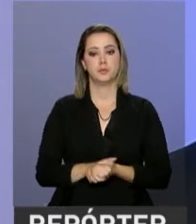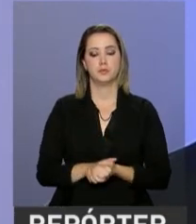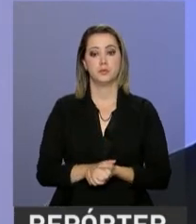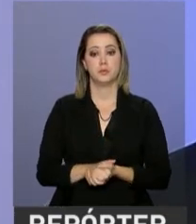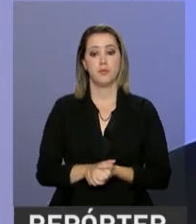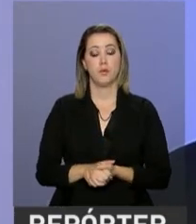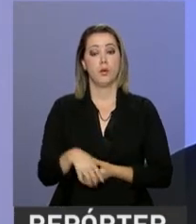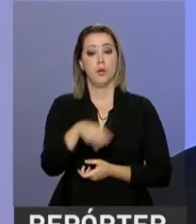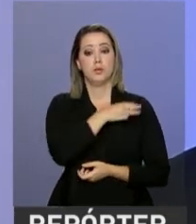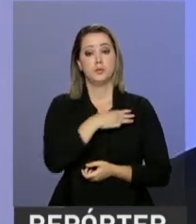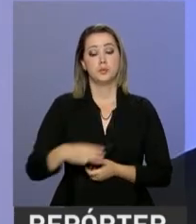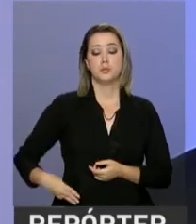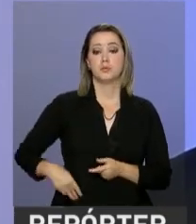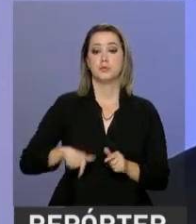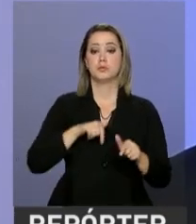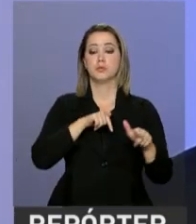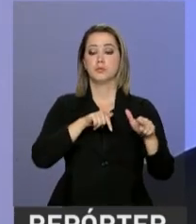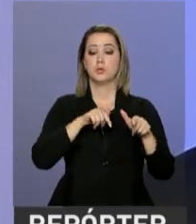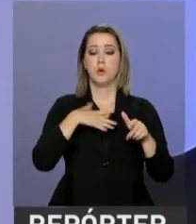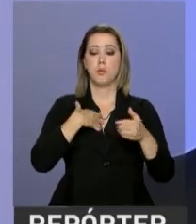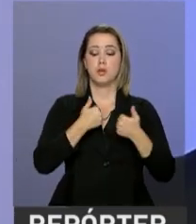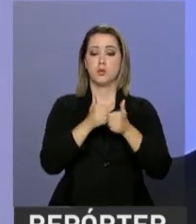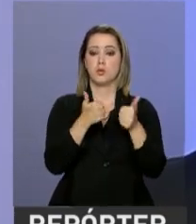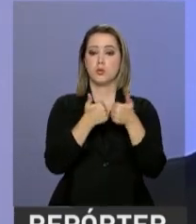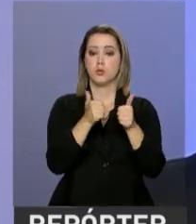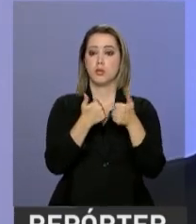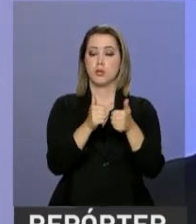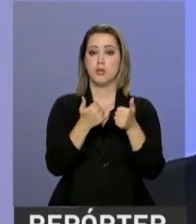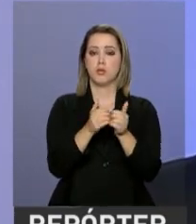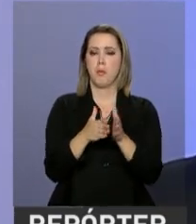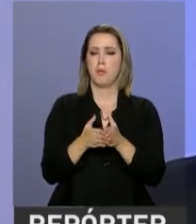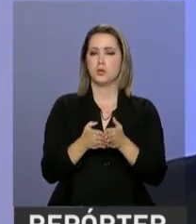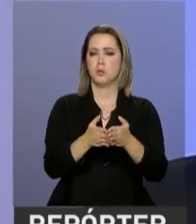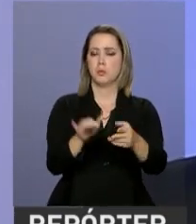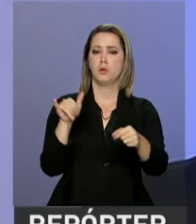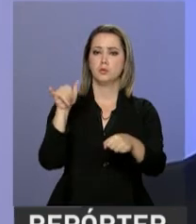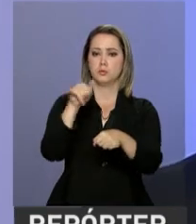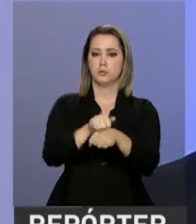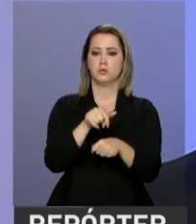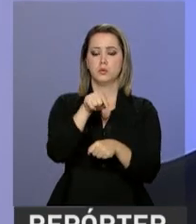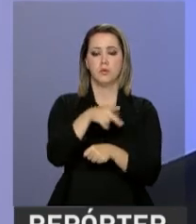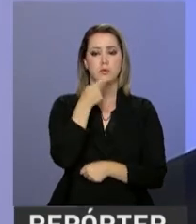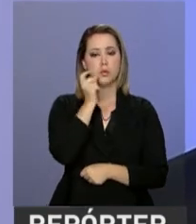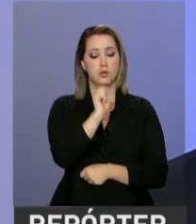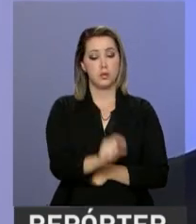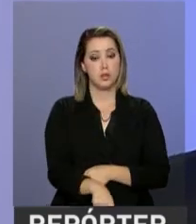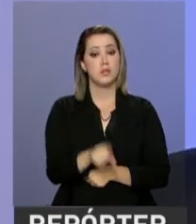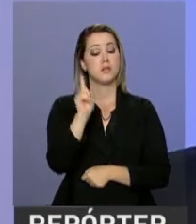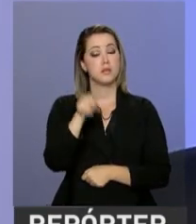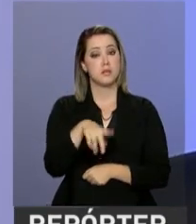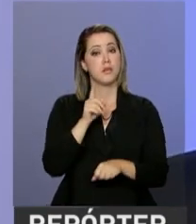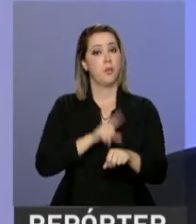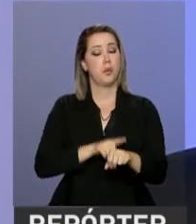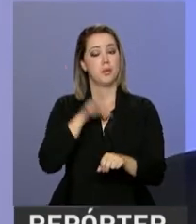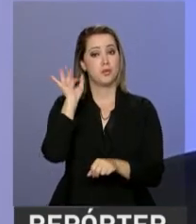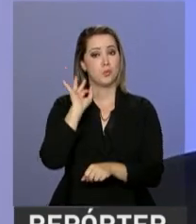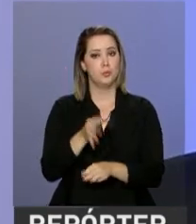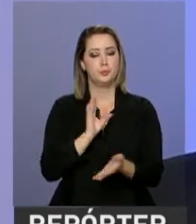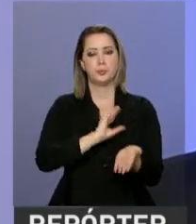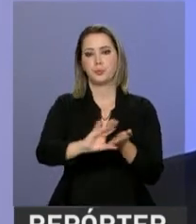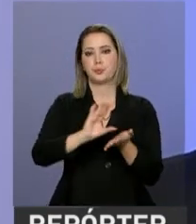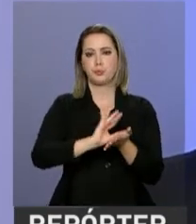dos Transportes, Portos e Aviação Civil reforçou que este é o momento certo para se investir